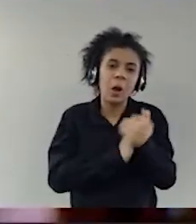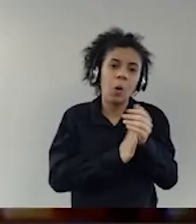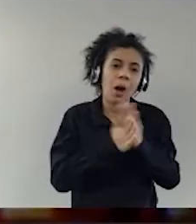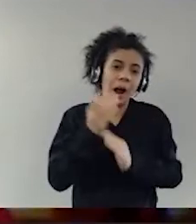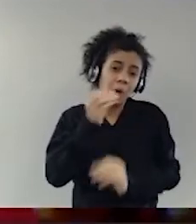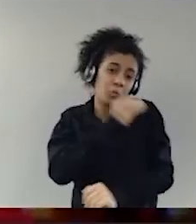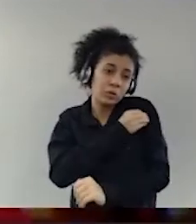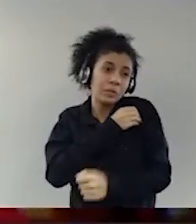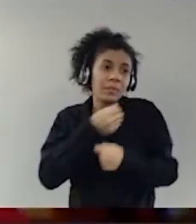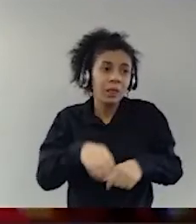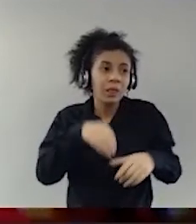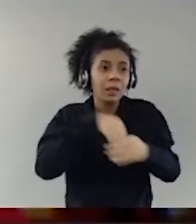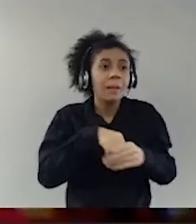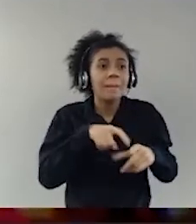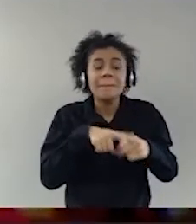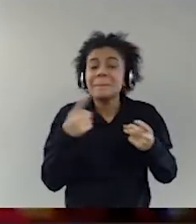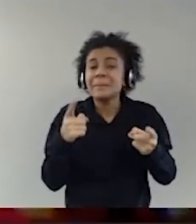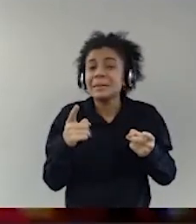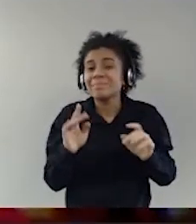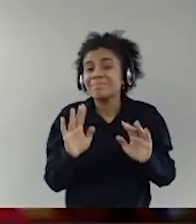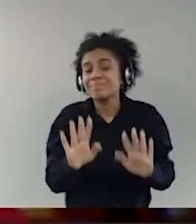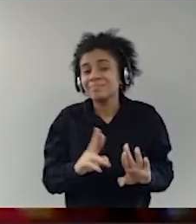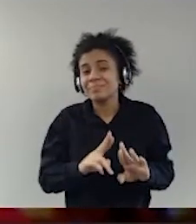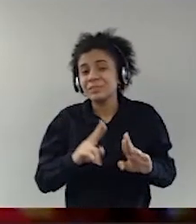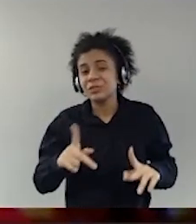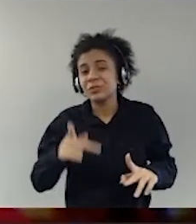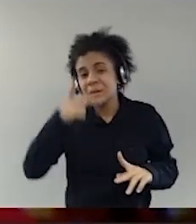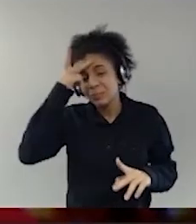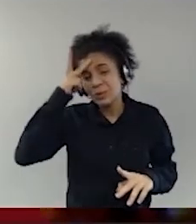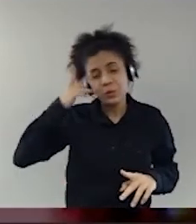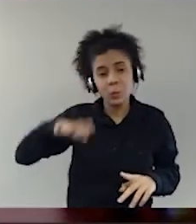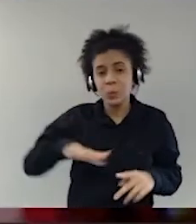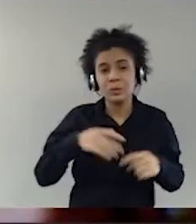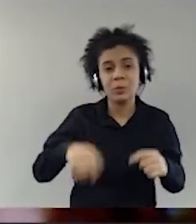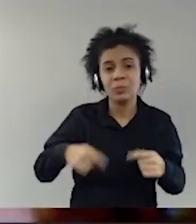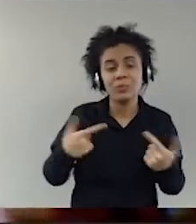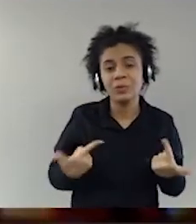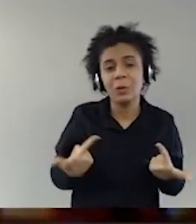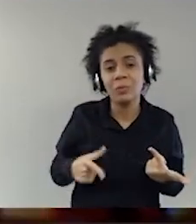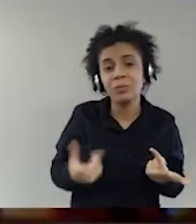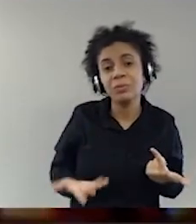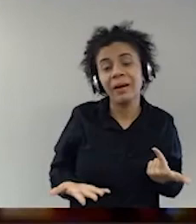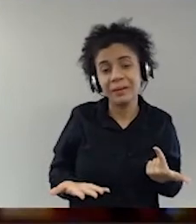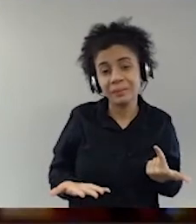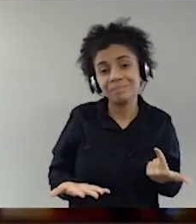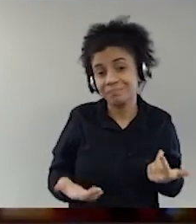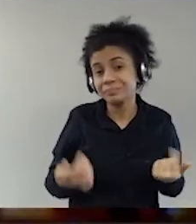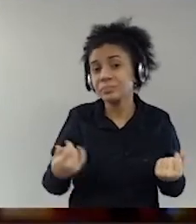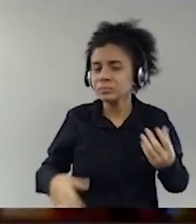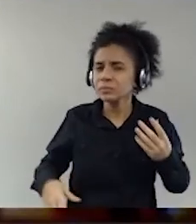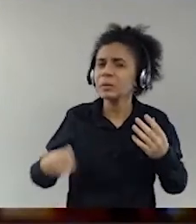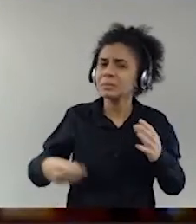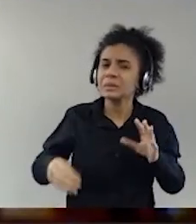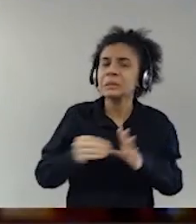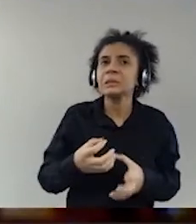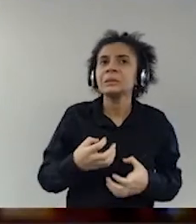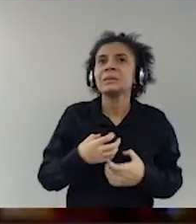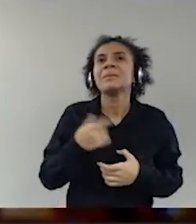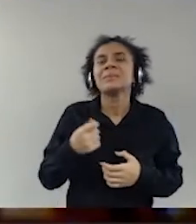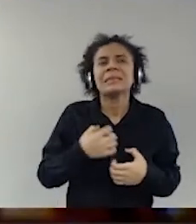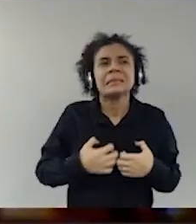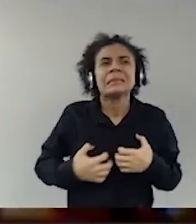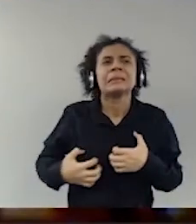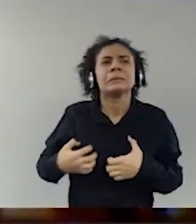a realidade é uma realidade completamente diferente dessa. E isso realmente é algo que tem de trazer incômodo, tem de